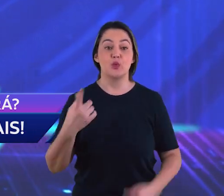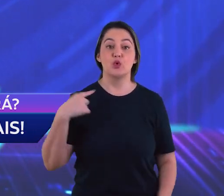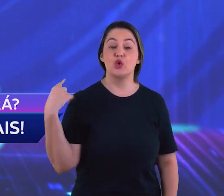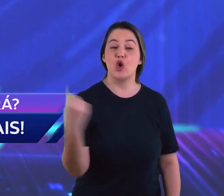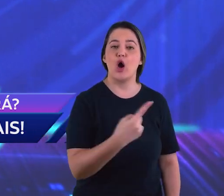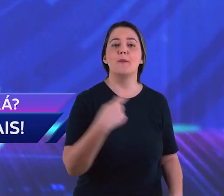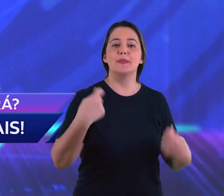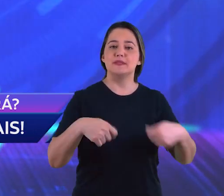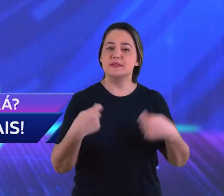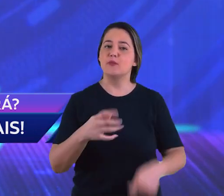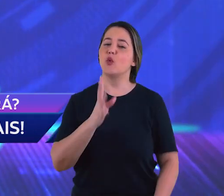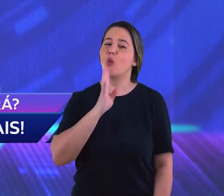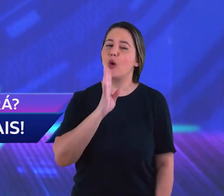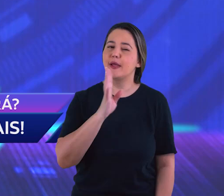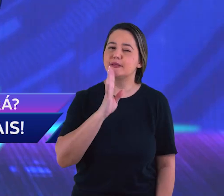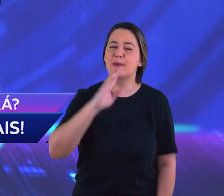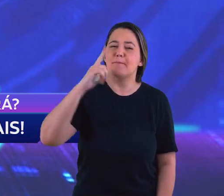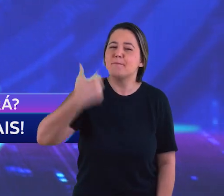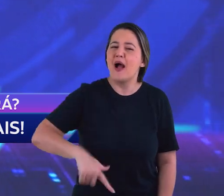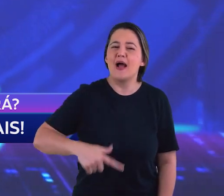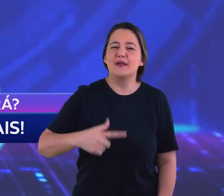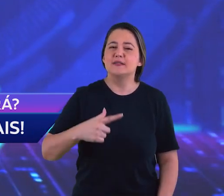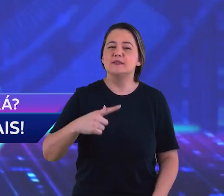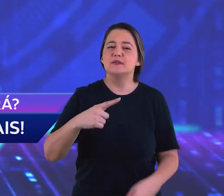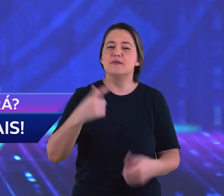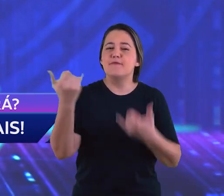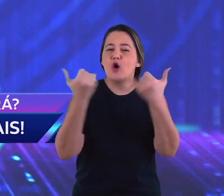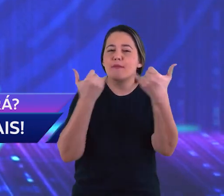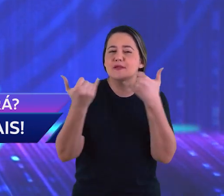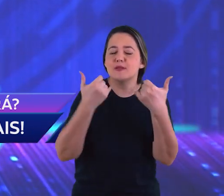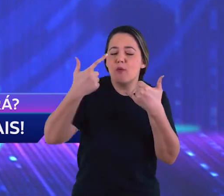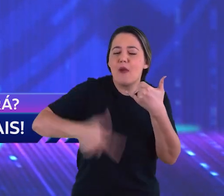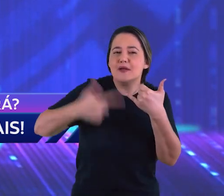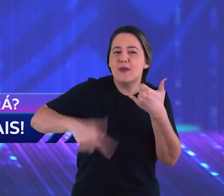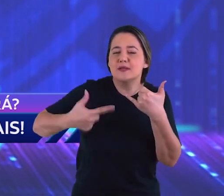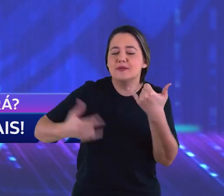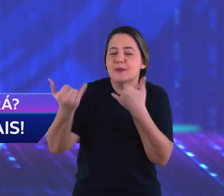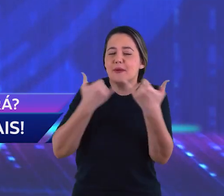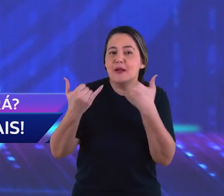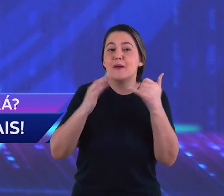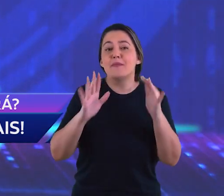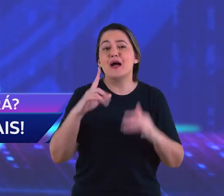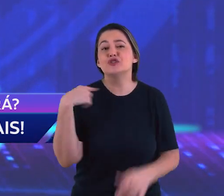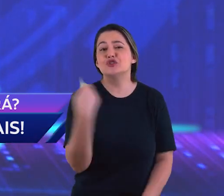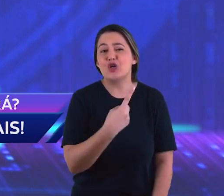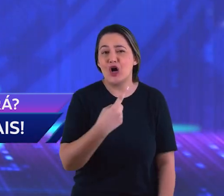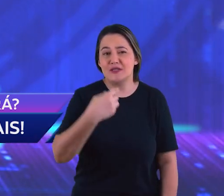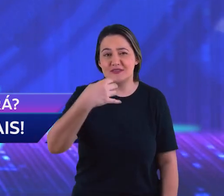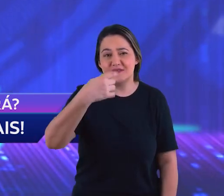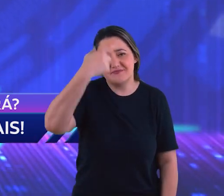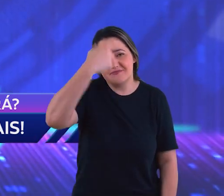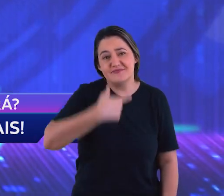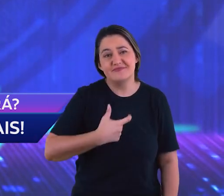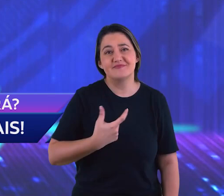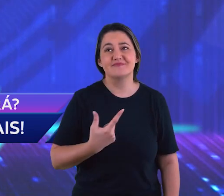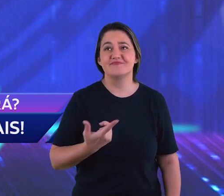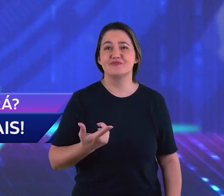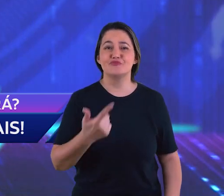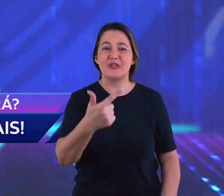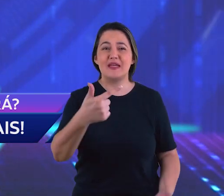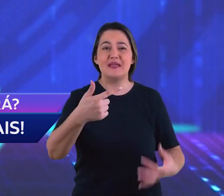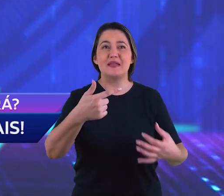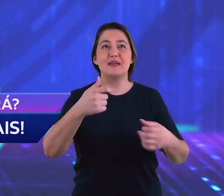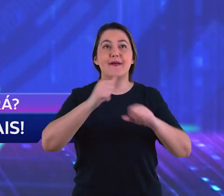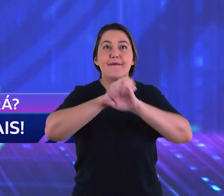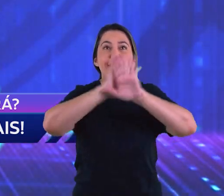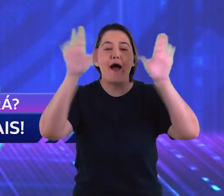emitir qualquer tipo de juízo, precisamos conhecer o máximo possível de elementos. E mesmo assim, o nosso juízo nem sempre será um